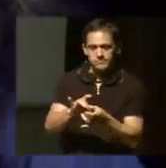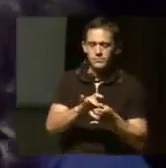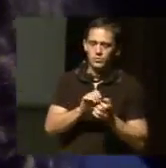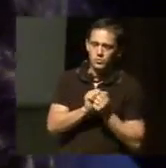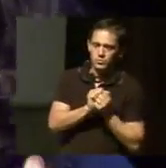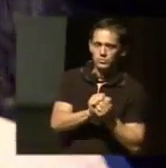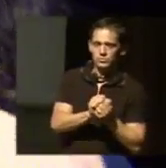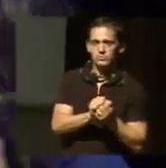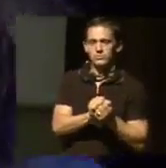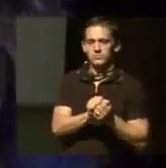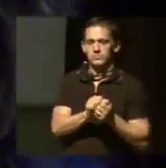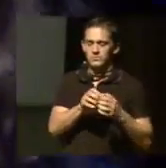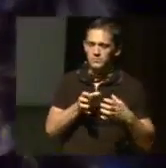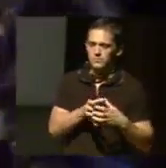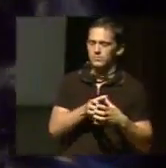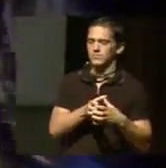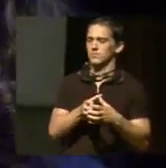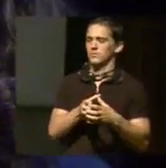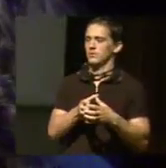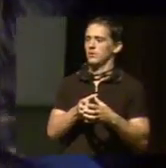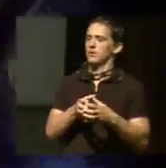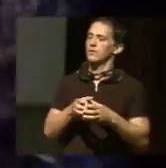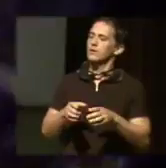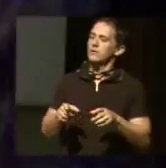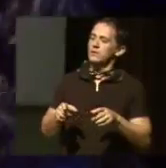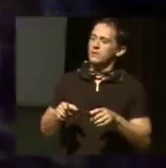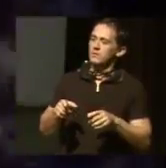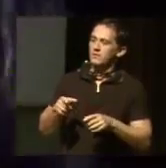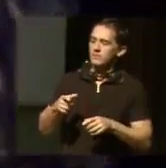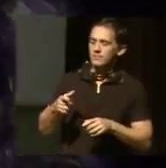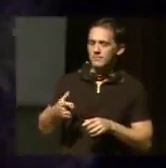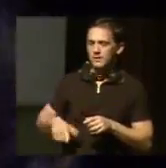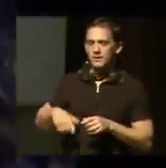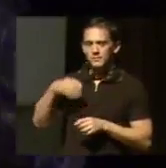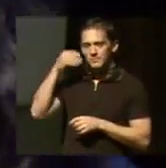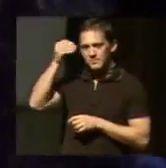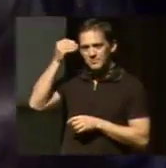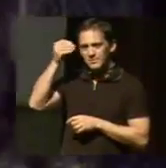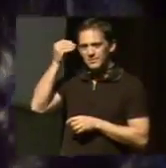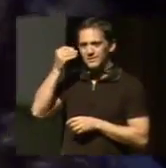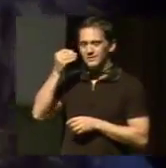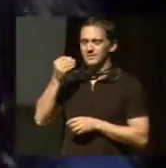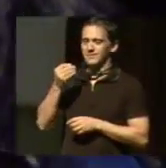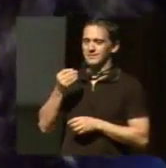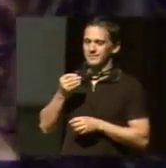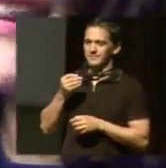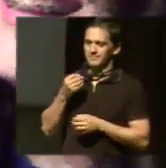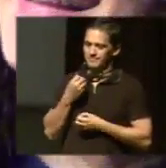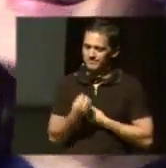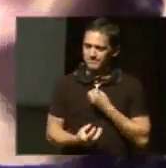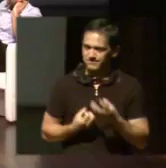conhecimento do que eu já passei. Mas mesmo assim, quero ver minhas coisinhas ali, e é isso.